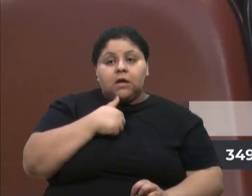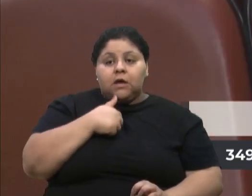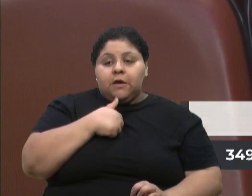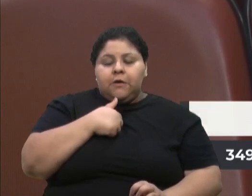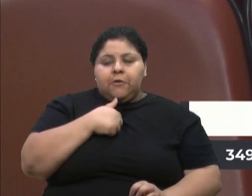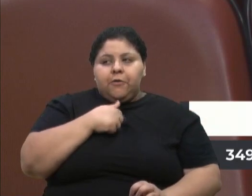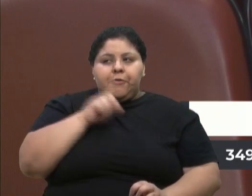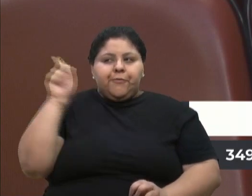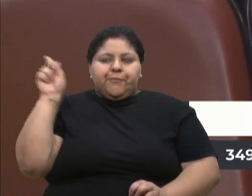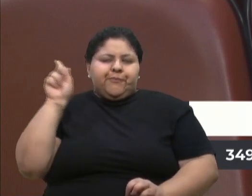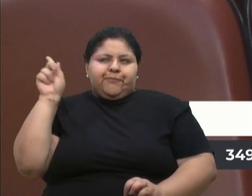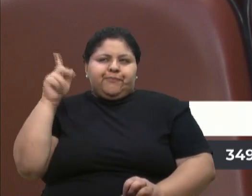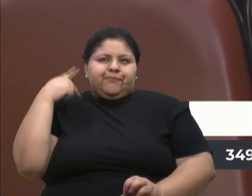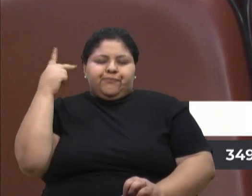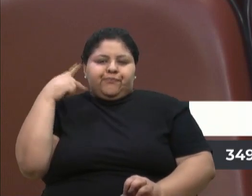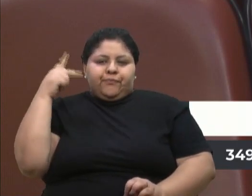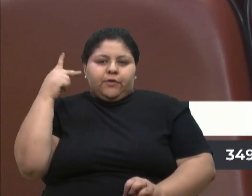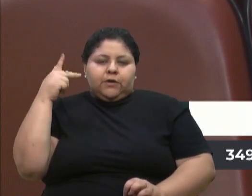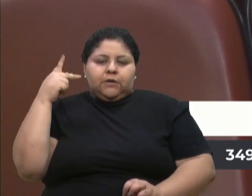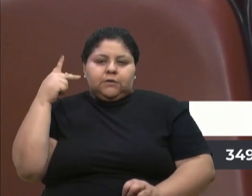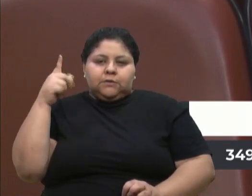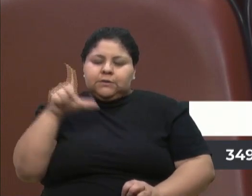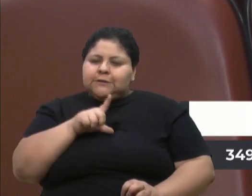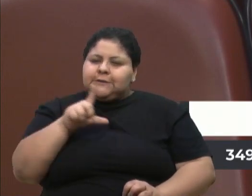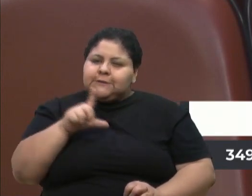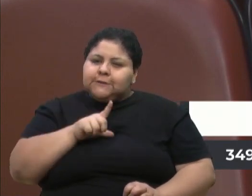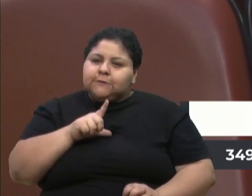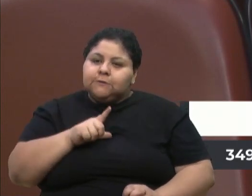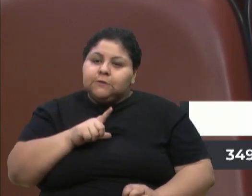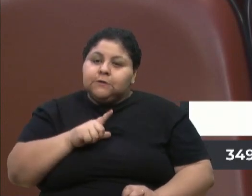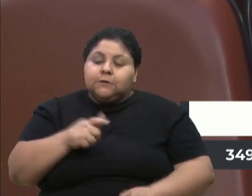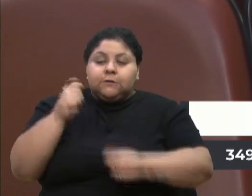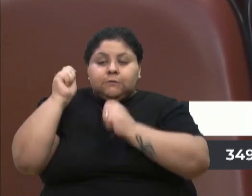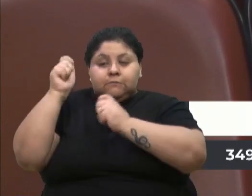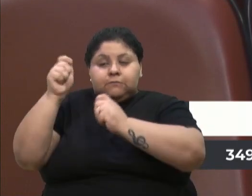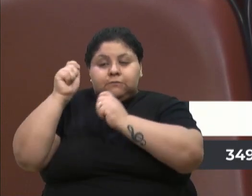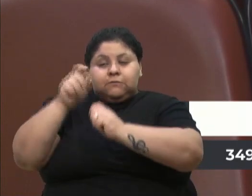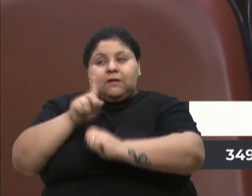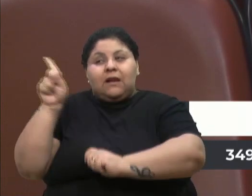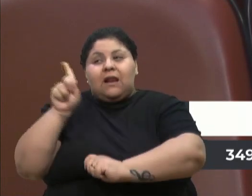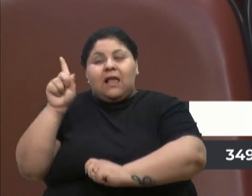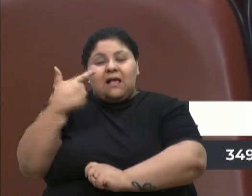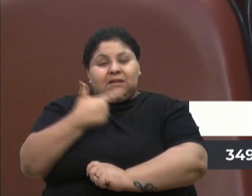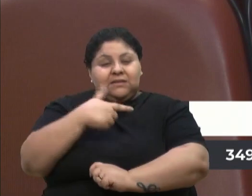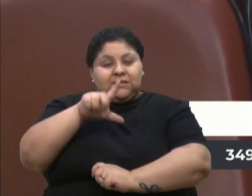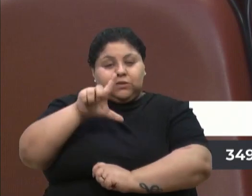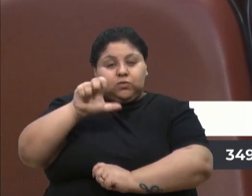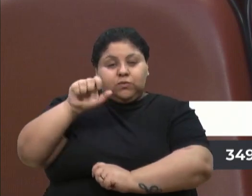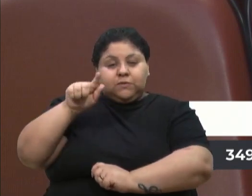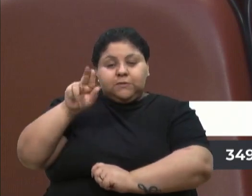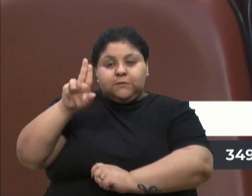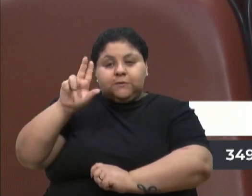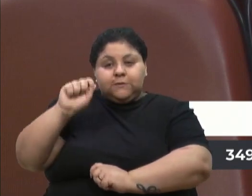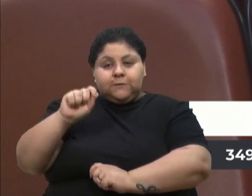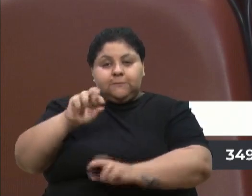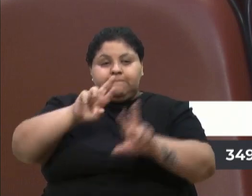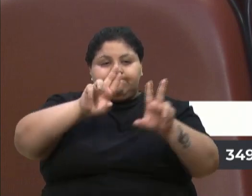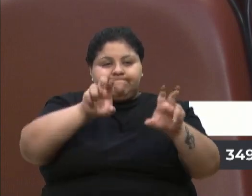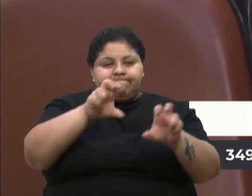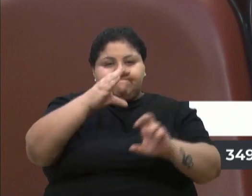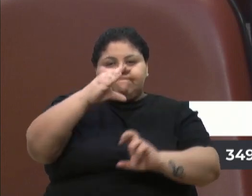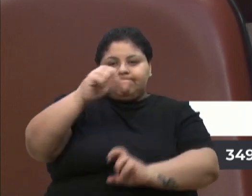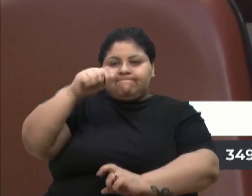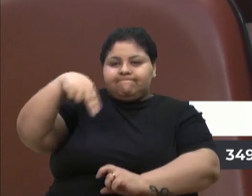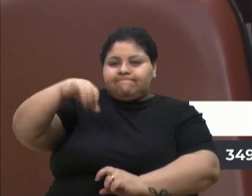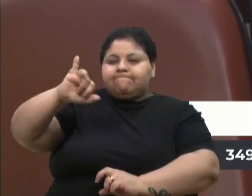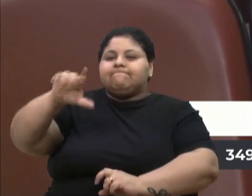vereador, eu fui quando teve uma manifestação lá na Segunda Légua sobre o canil.